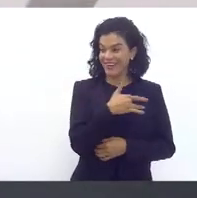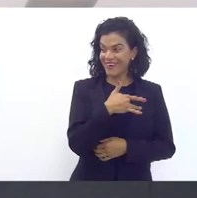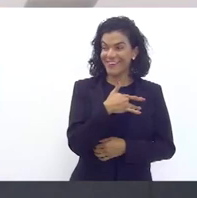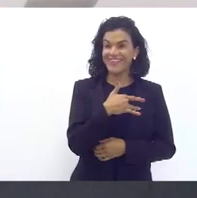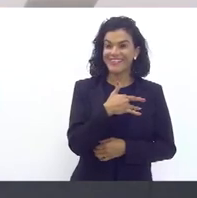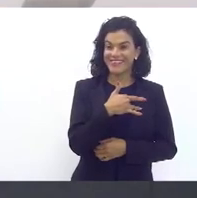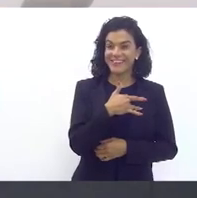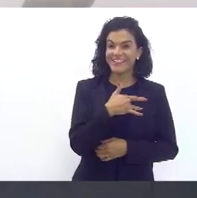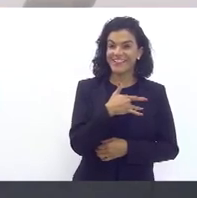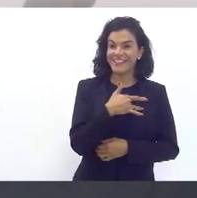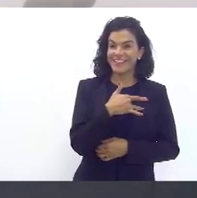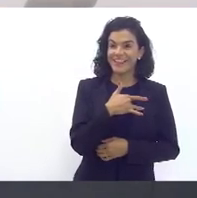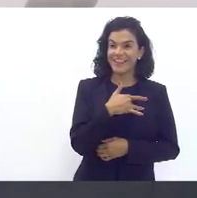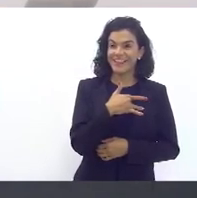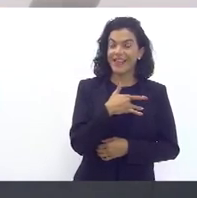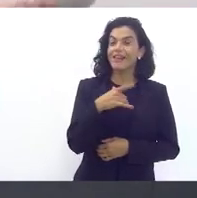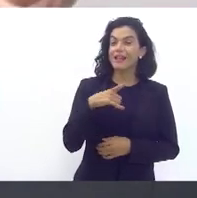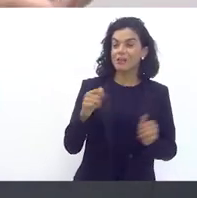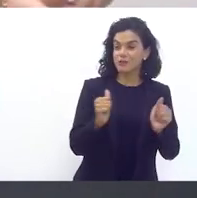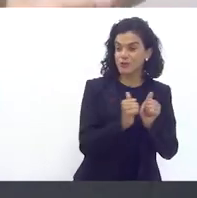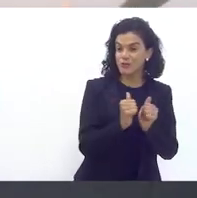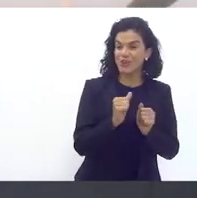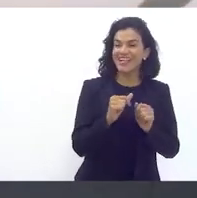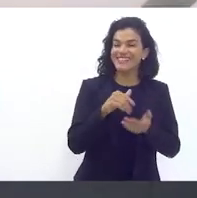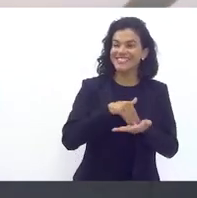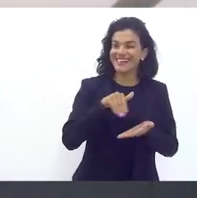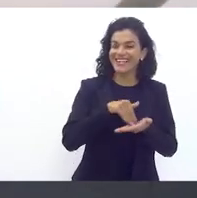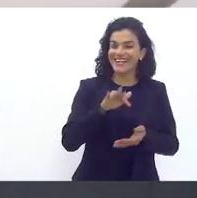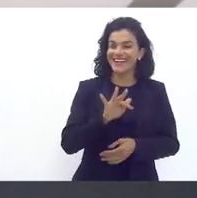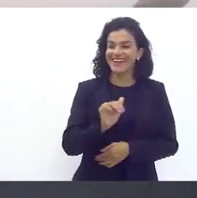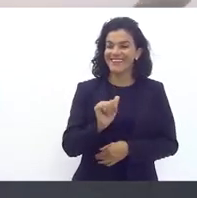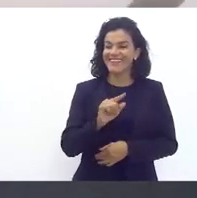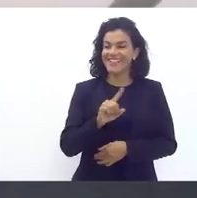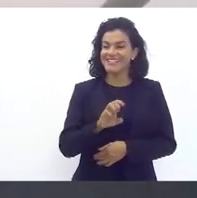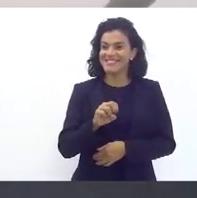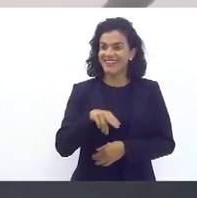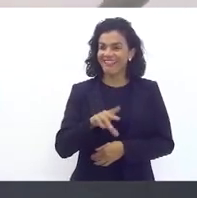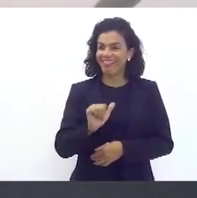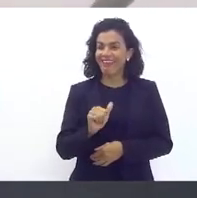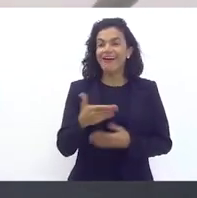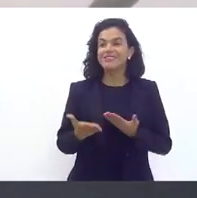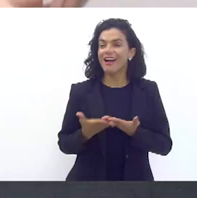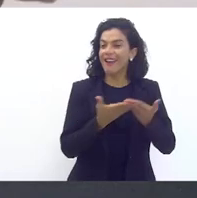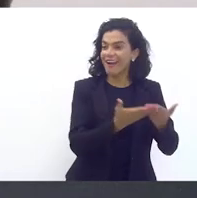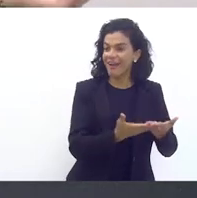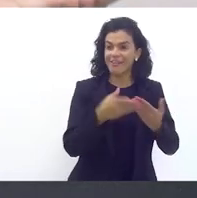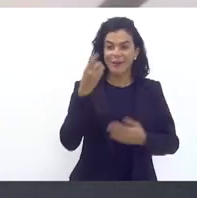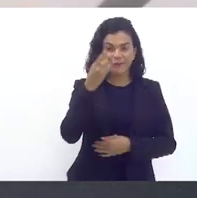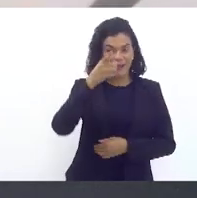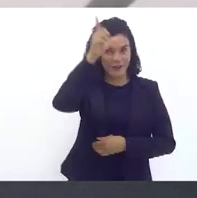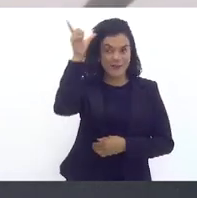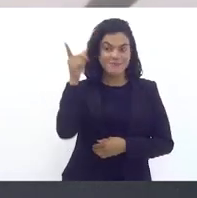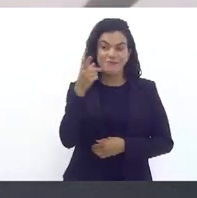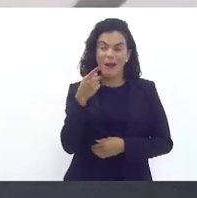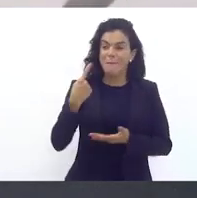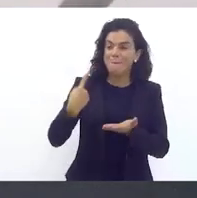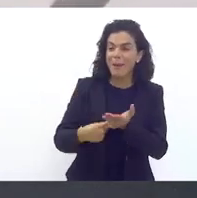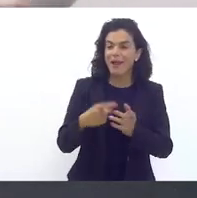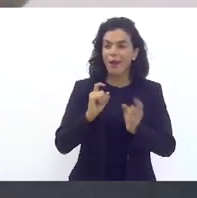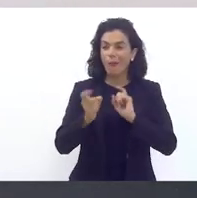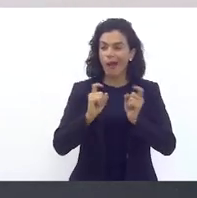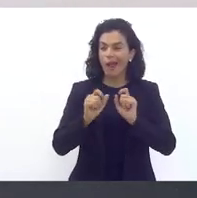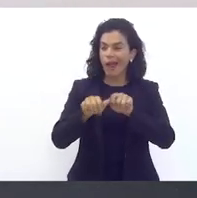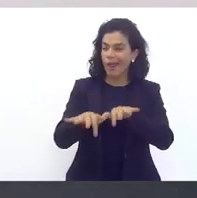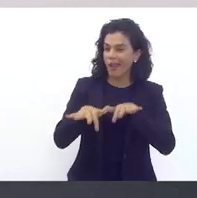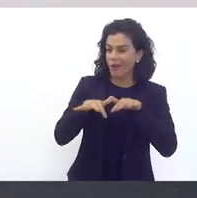a questão está com a Secretaria de Fazenda, eu quero já levar o encaminhamento, deputado Luiz Paulo, para a gente ter uma reunião lá com o